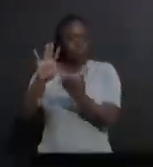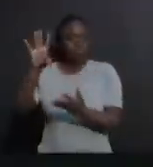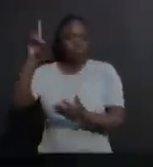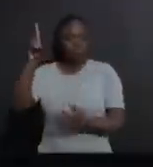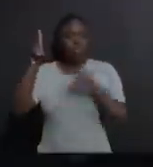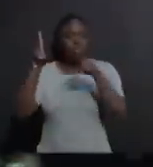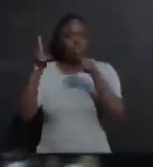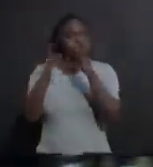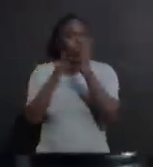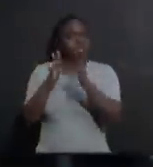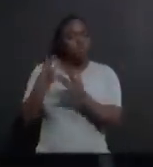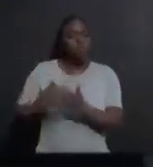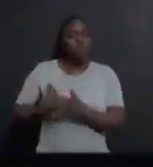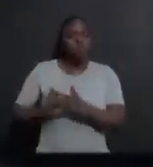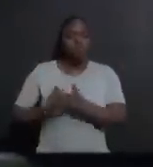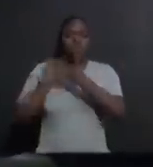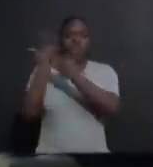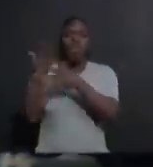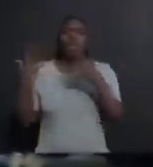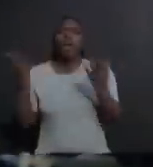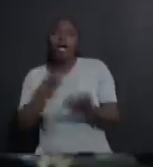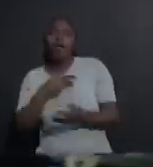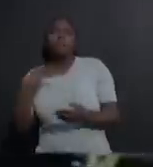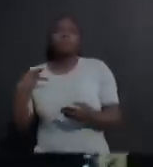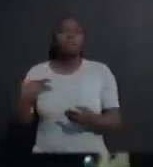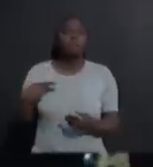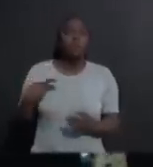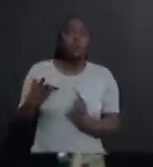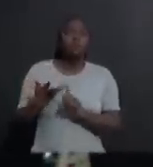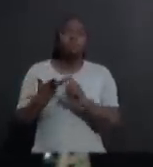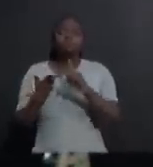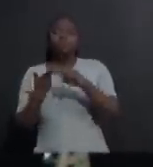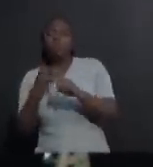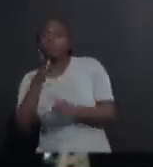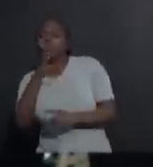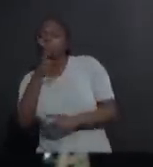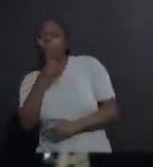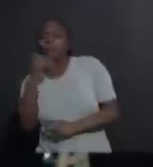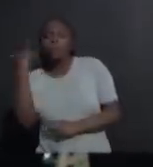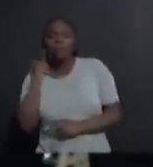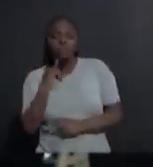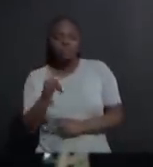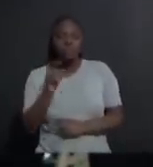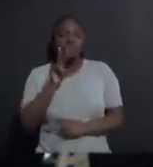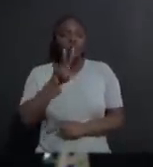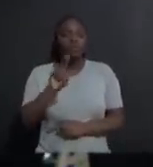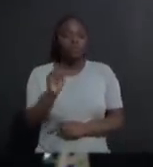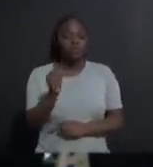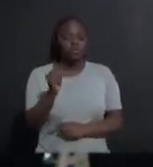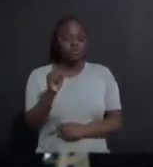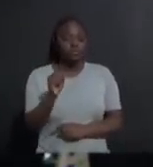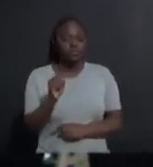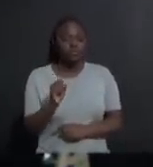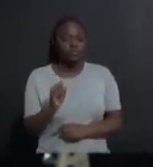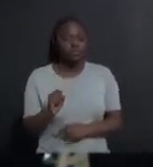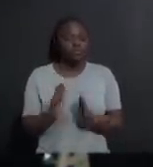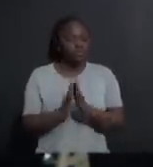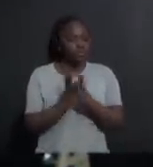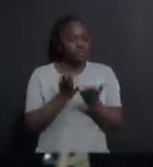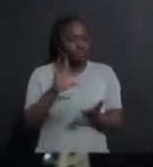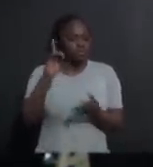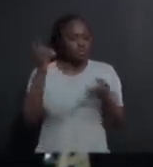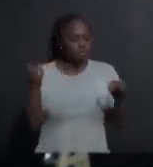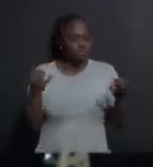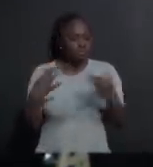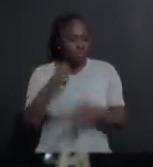a vida para Jesus, ah, pastor, quando eu entregar a vida para Jesus, leva tanto, quanto tempo para eu profetizar? 2 segundos. A Bíblia diz que Paulo entregou a vida